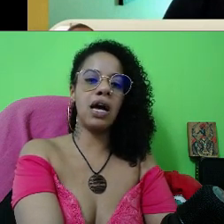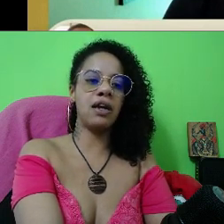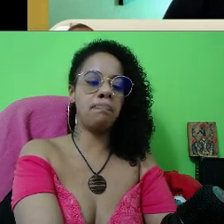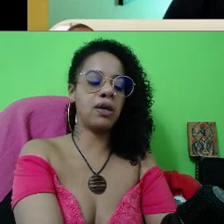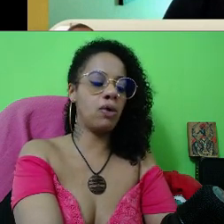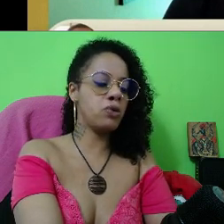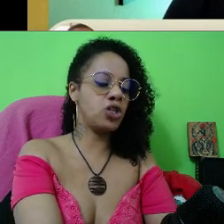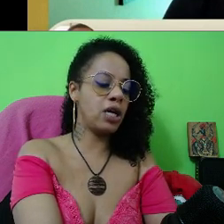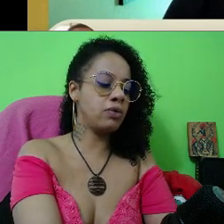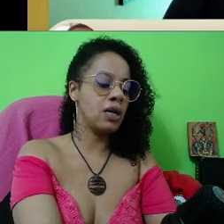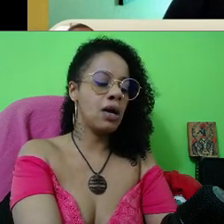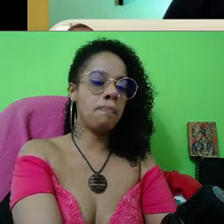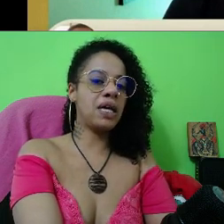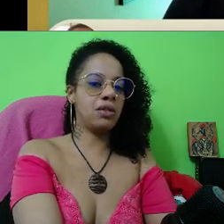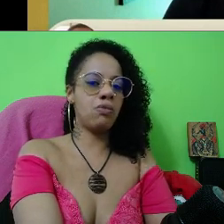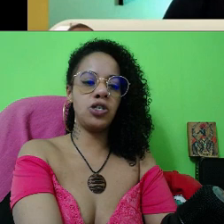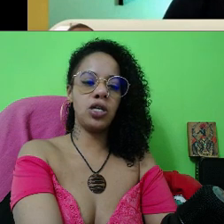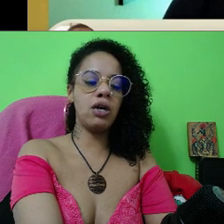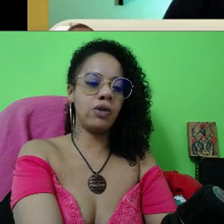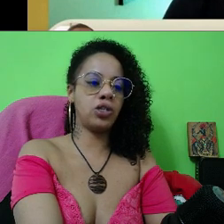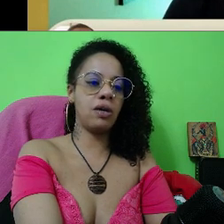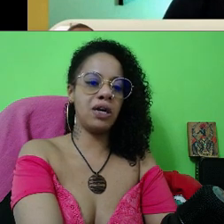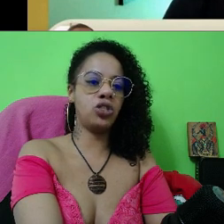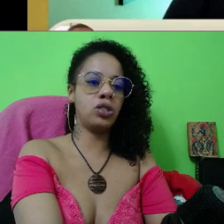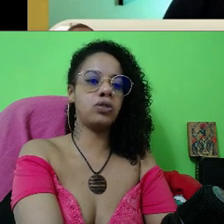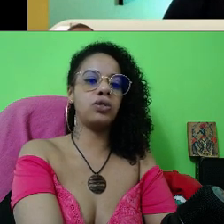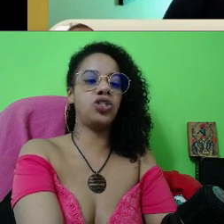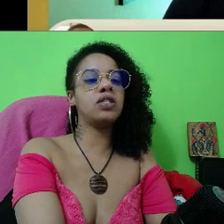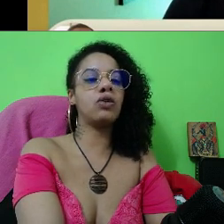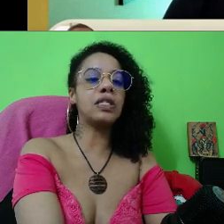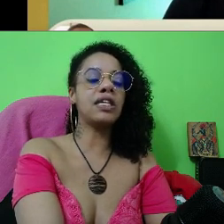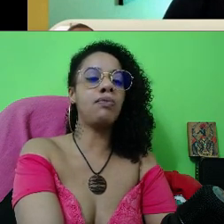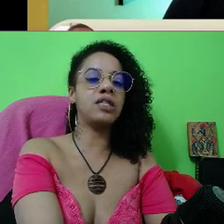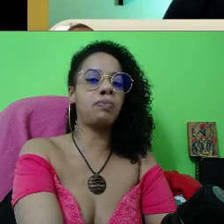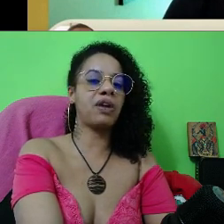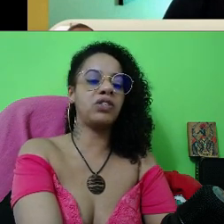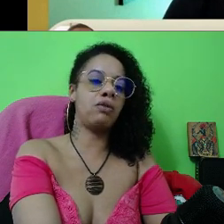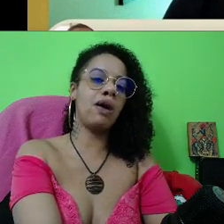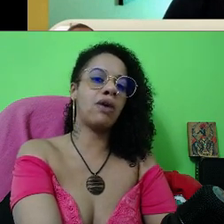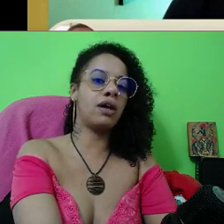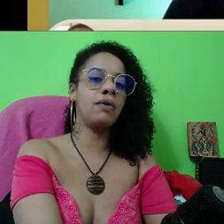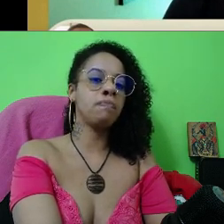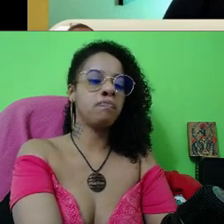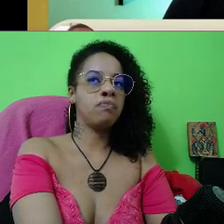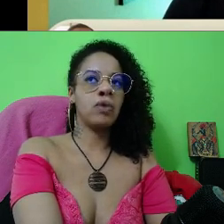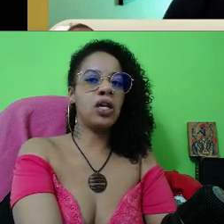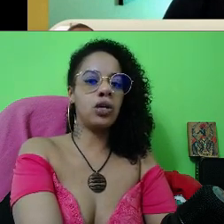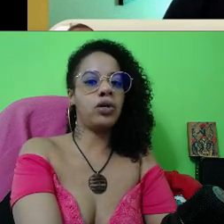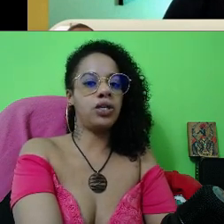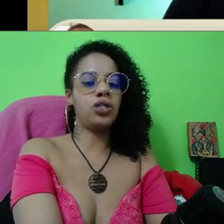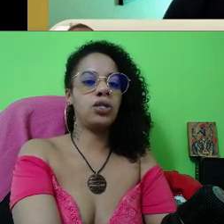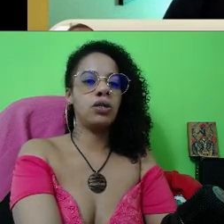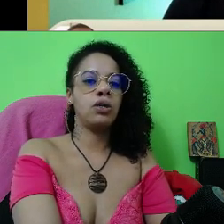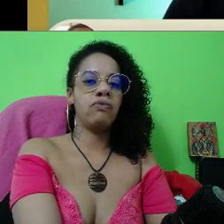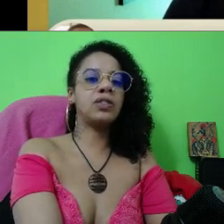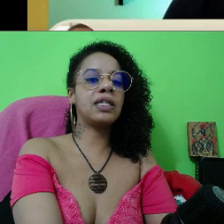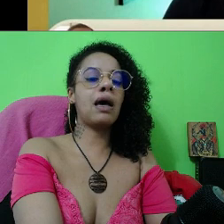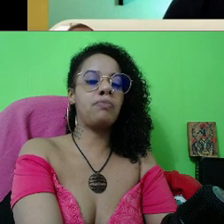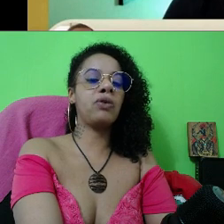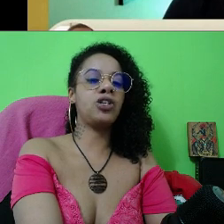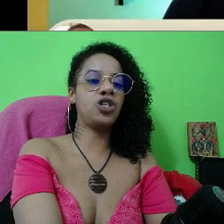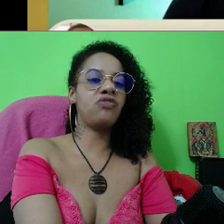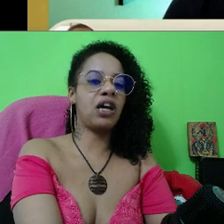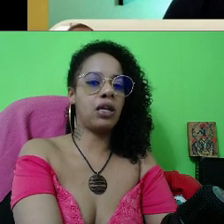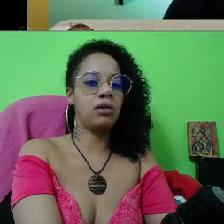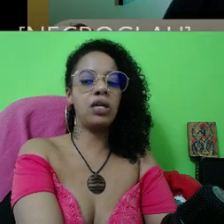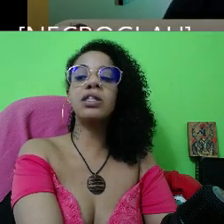mesmo cara pelo amor de Deus mas eu acho que não acho que é mais de distorção mesmo porque você não é um cara ignorante você